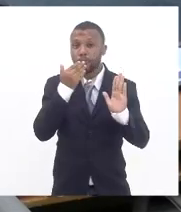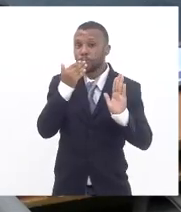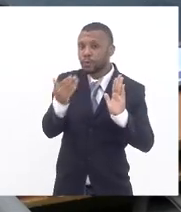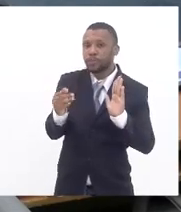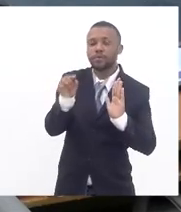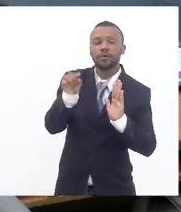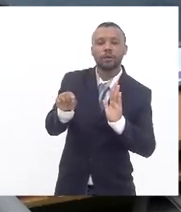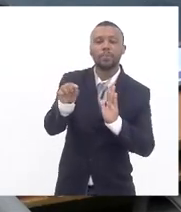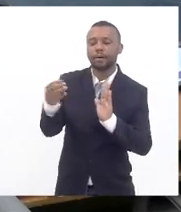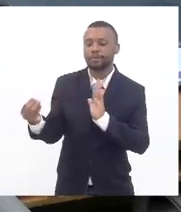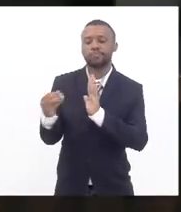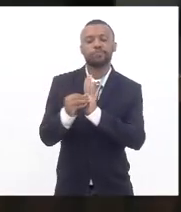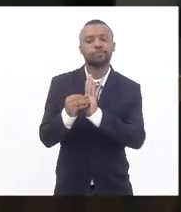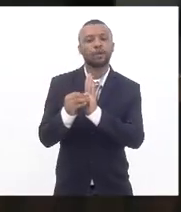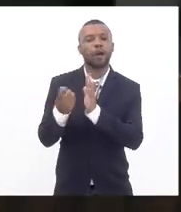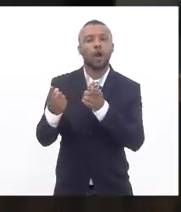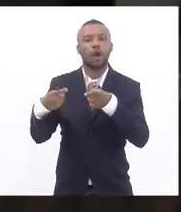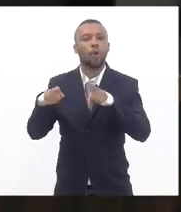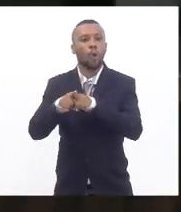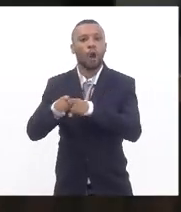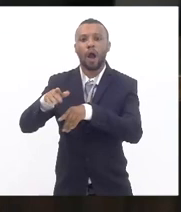Marquinhos? Anuncio.